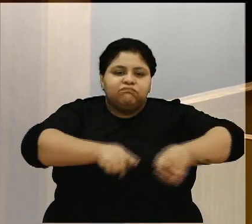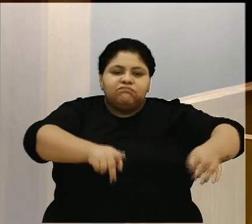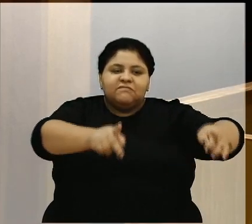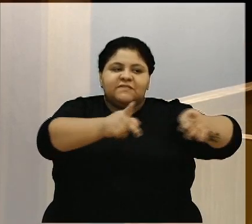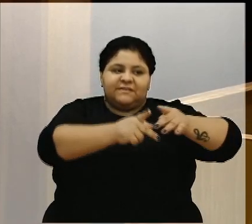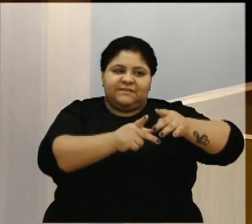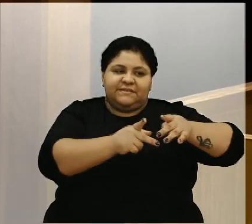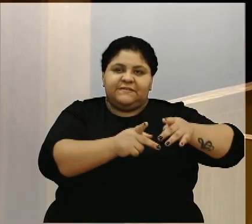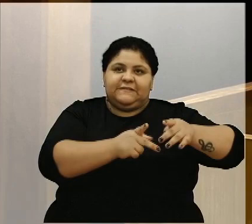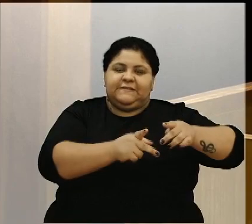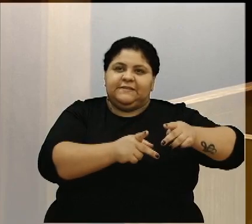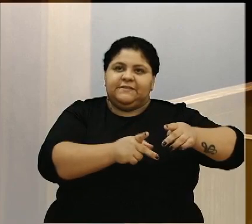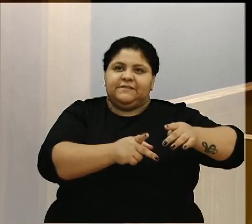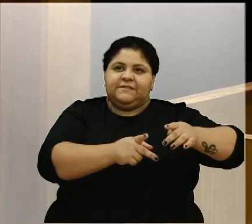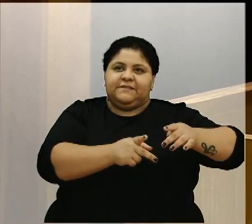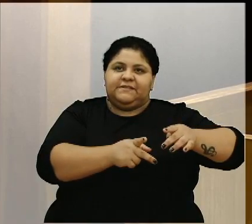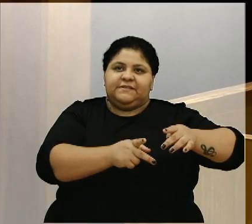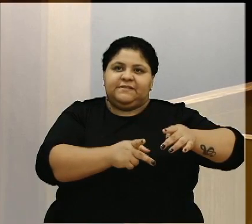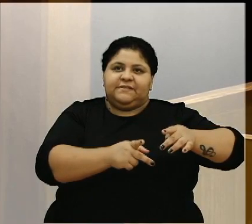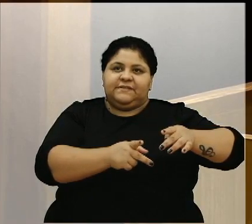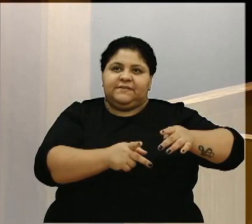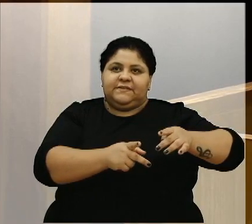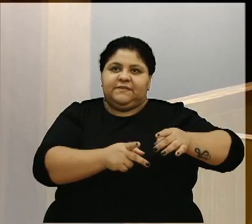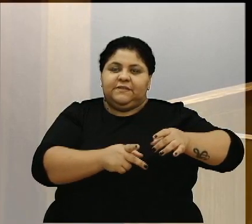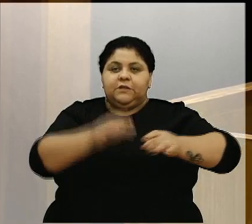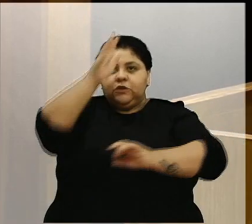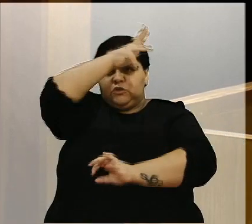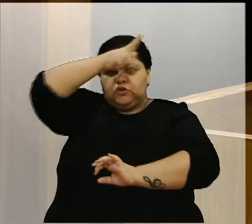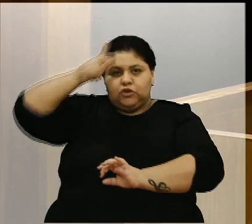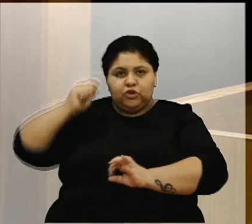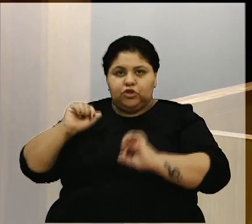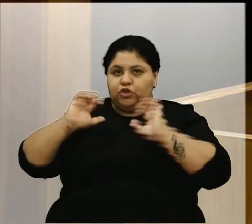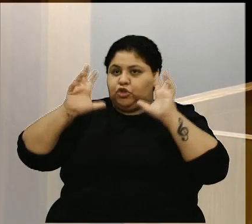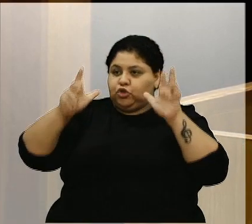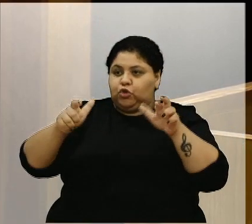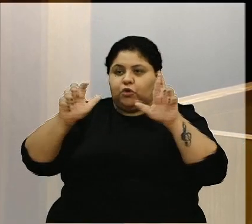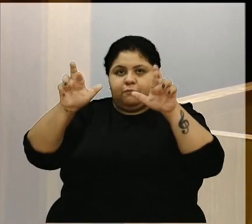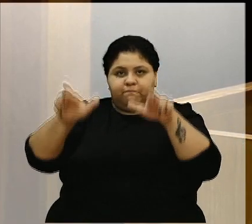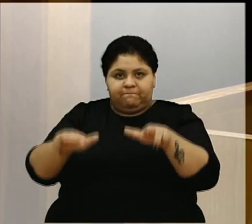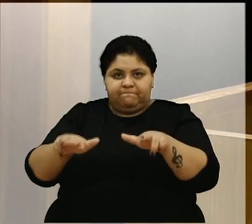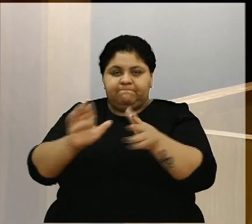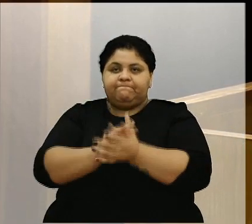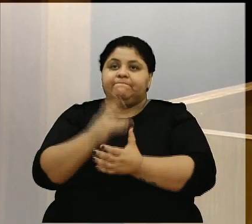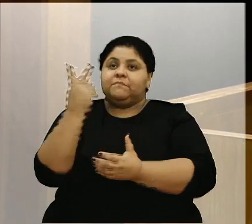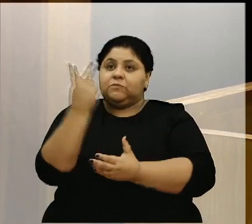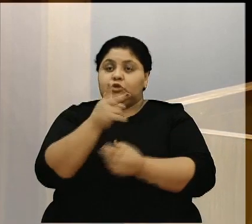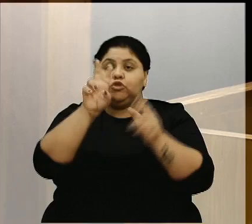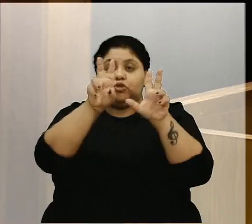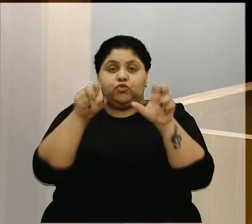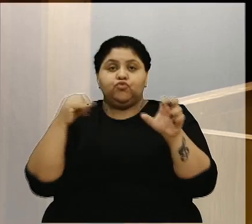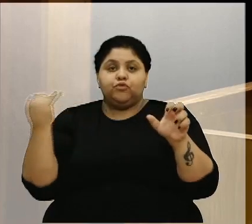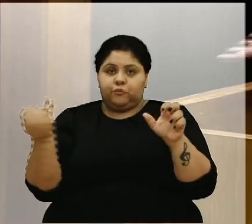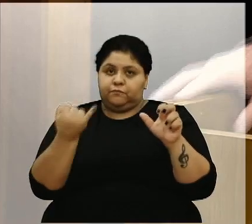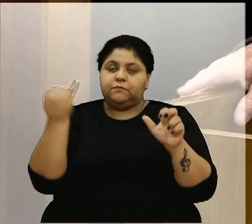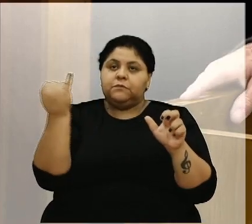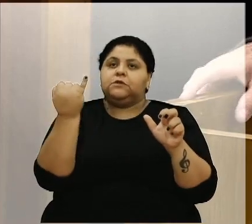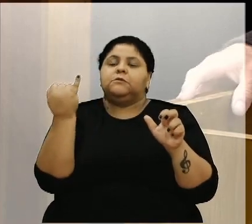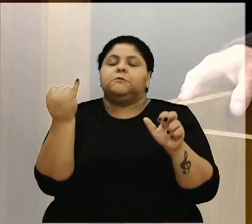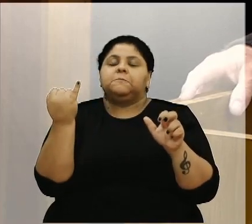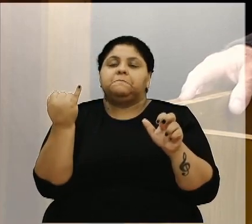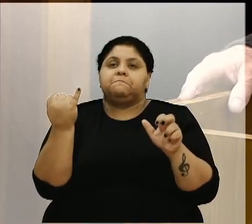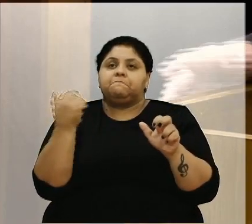população do nosso município e de toda a região. Então, 2 assuntos importantes que